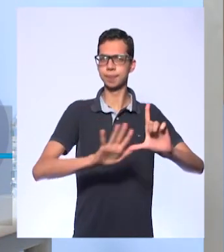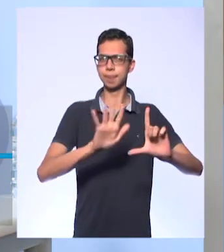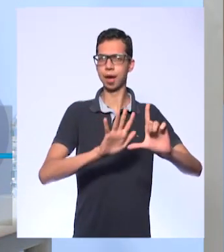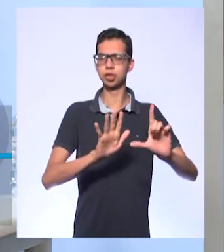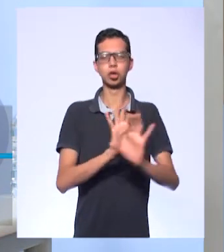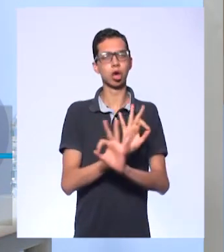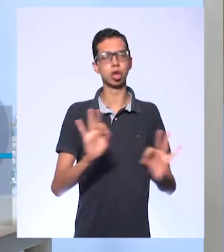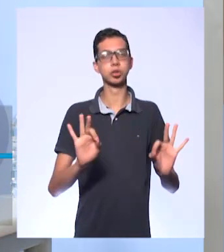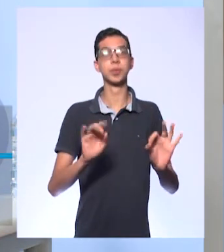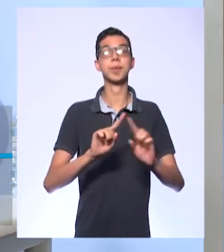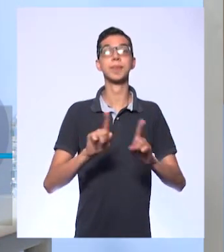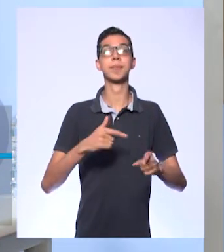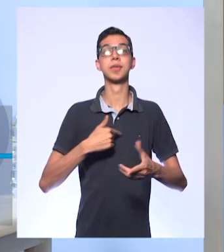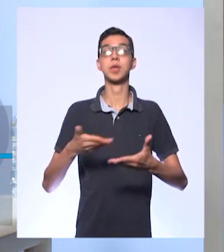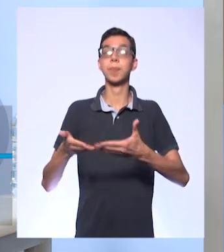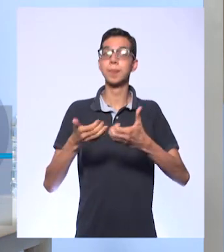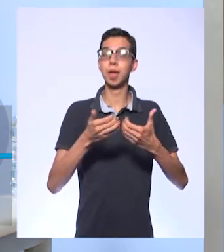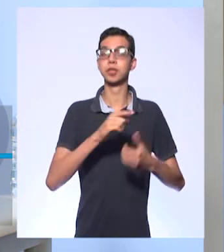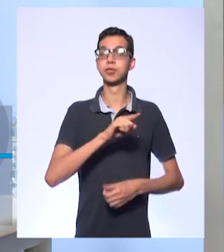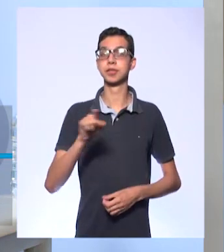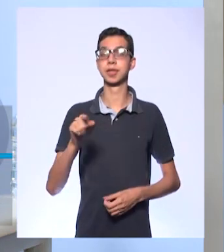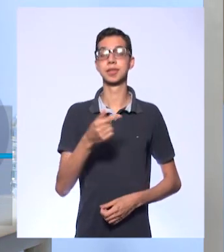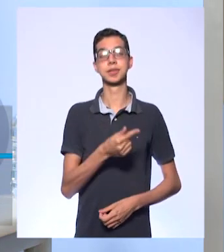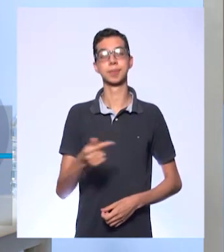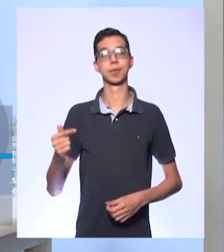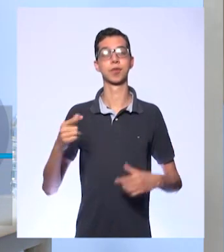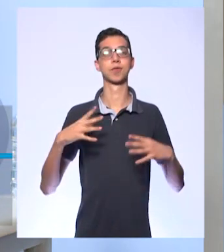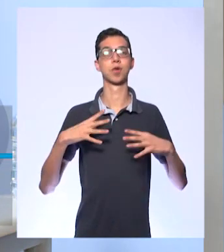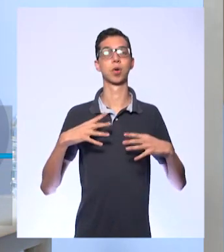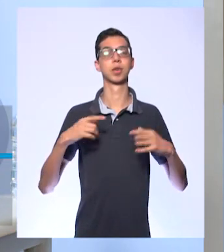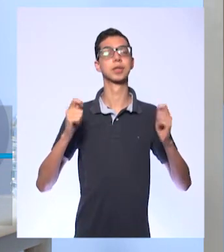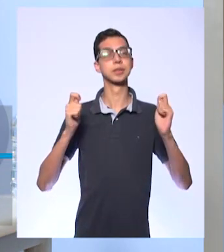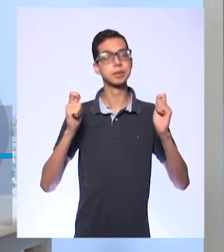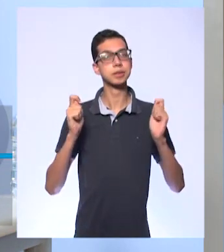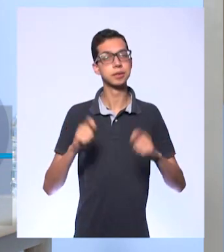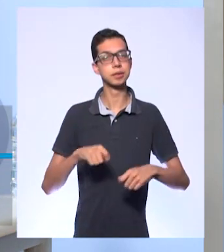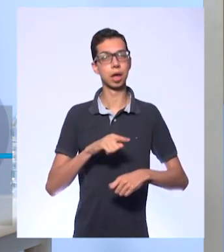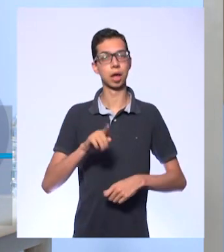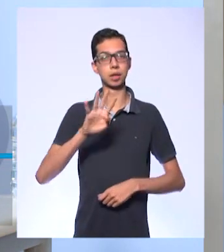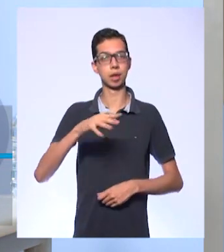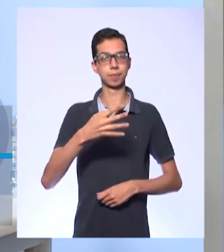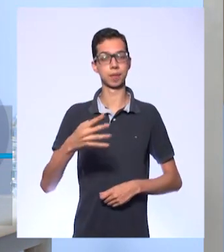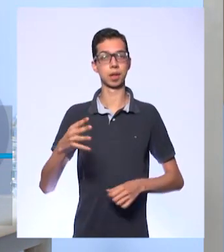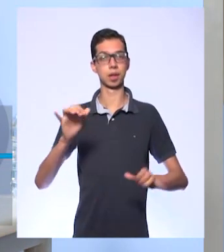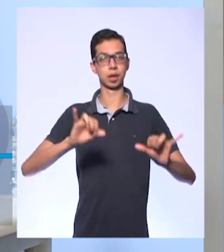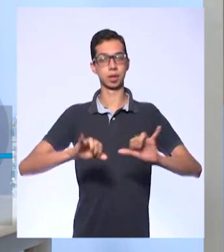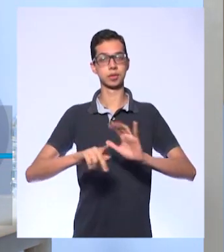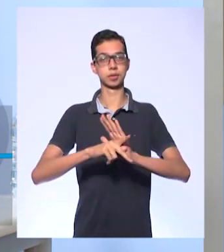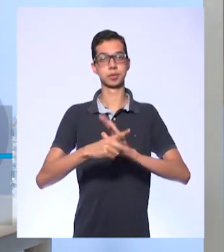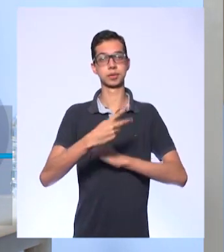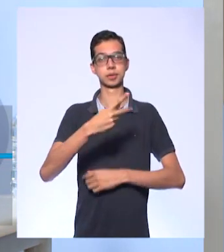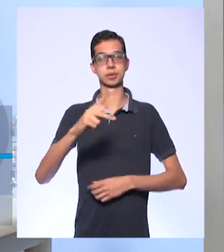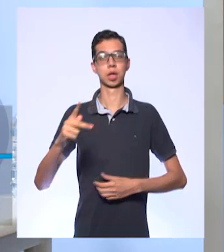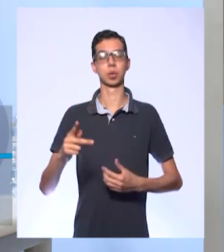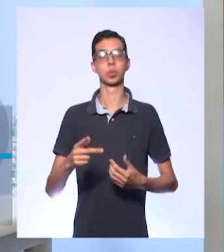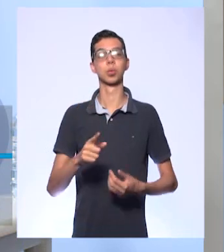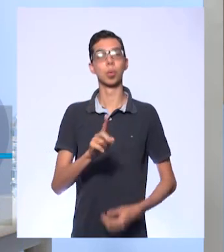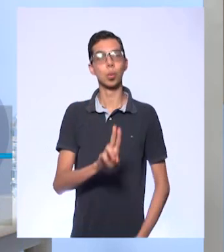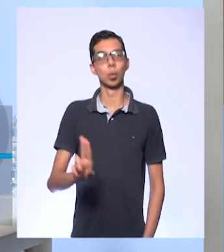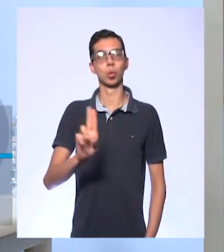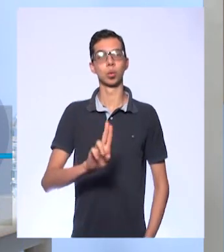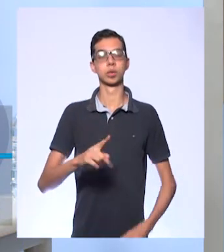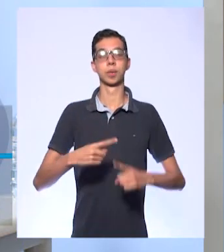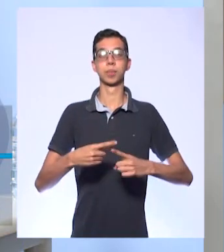vocês, mas tivemos aí uma semana de folga, né? Mas seria bom vocês terem a tabela periódica em mãos, tá? Para a gente trabalhar esse momento